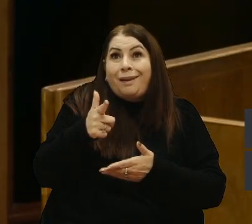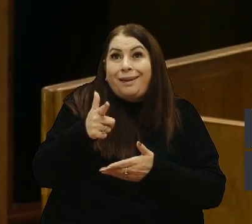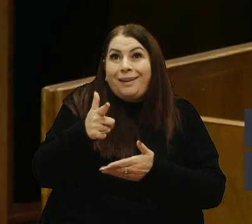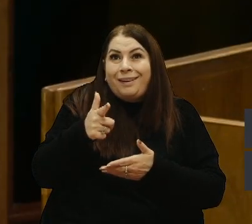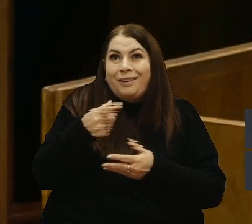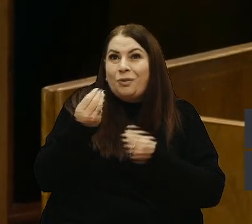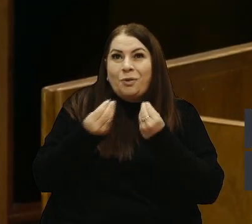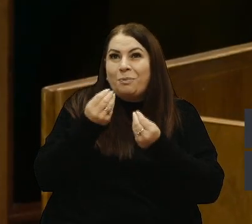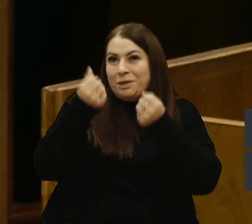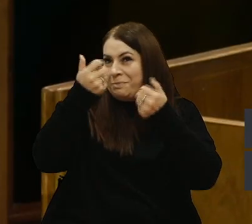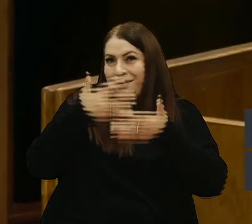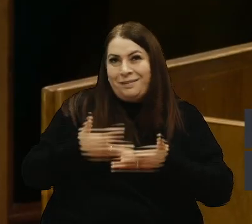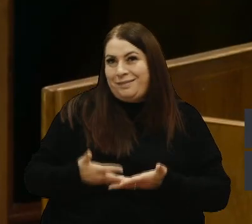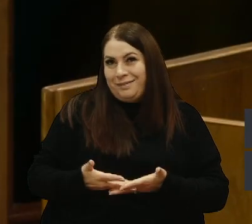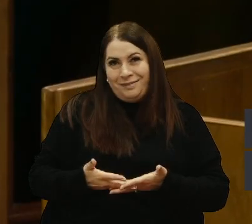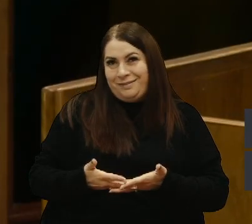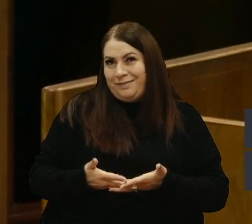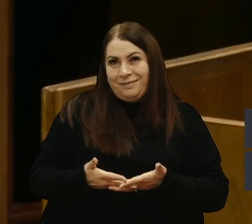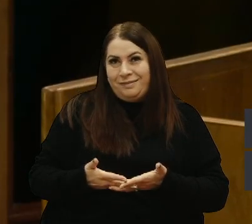injustificável.